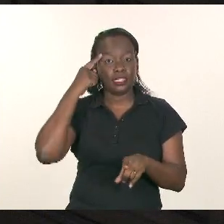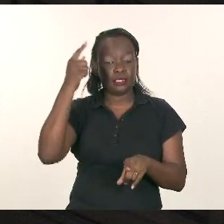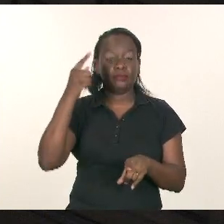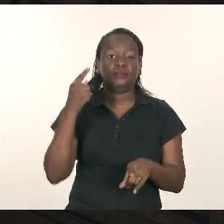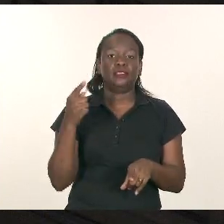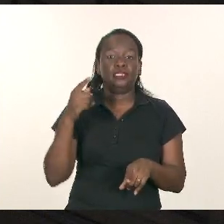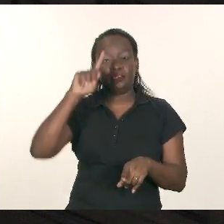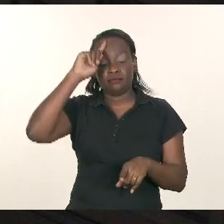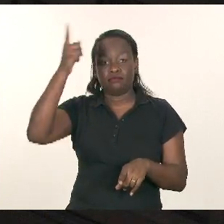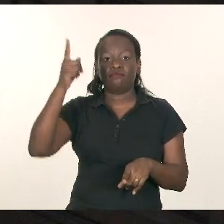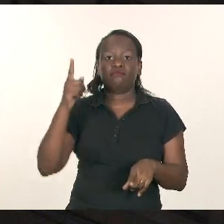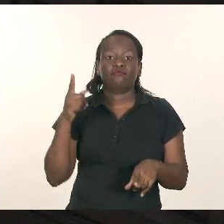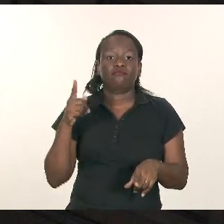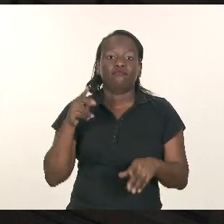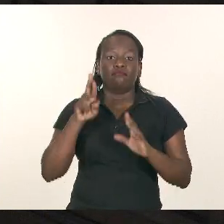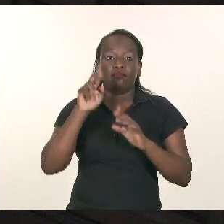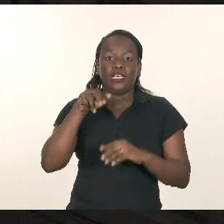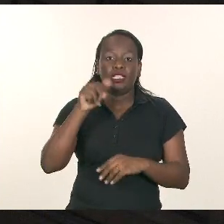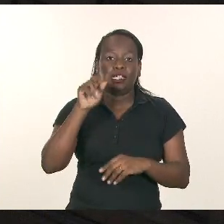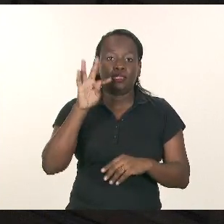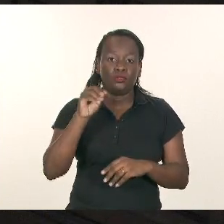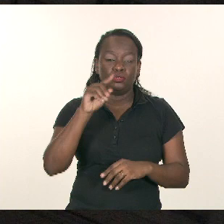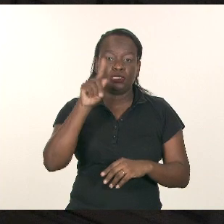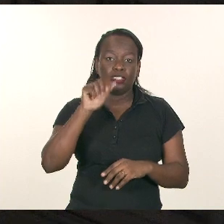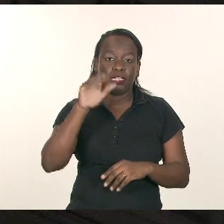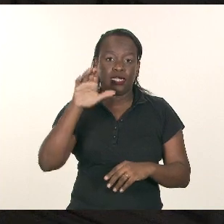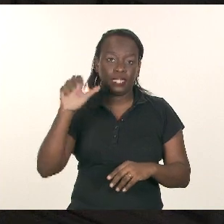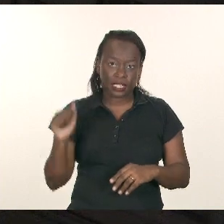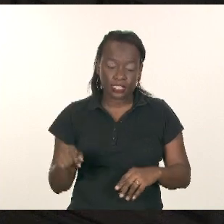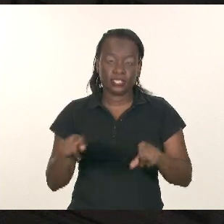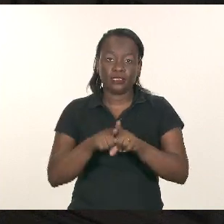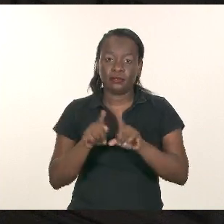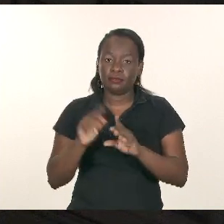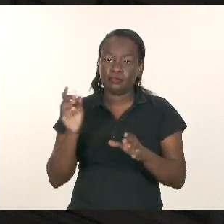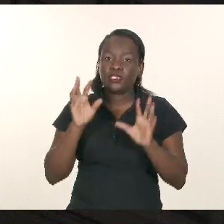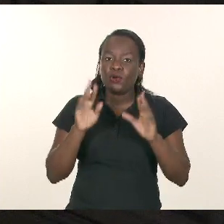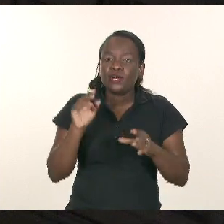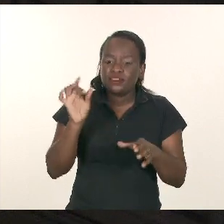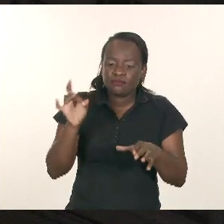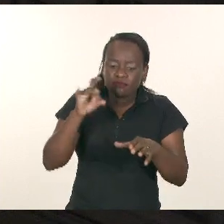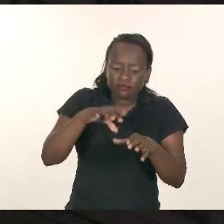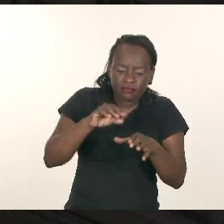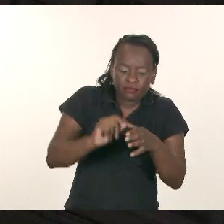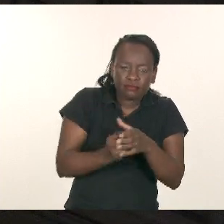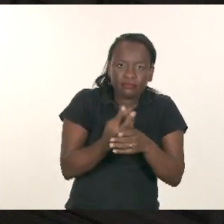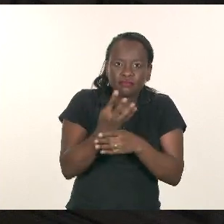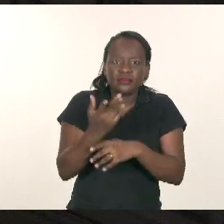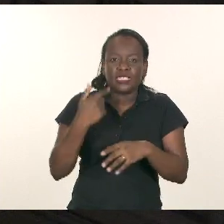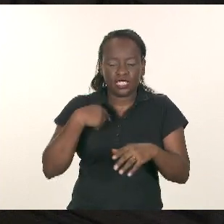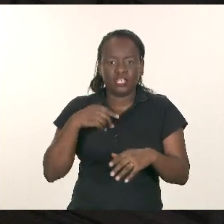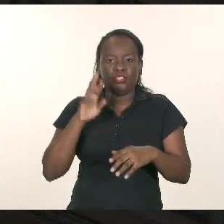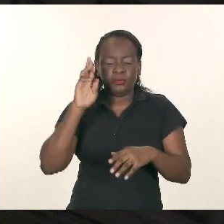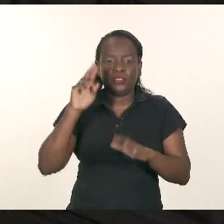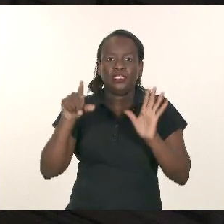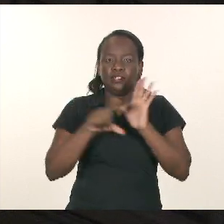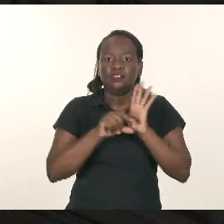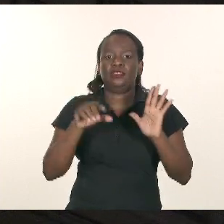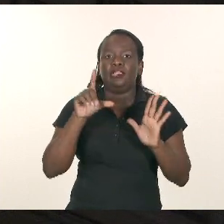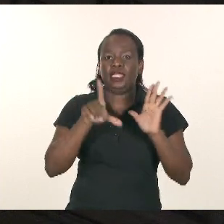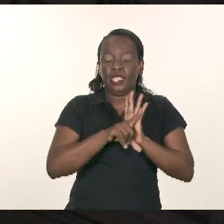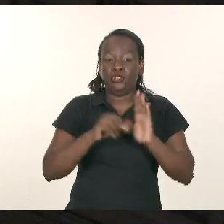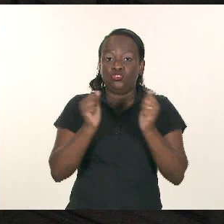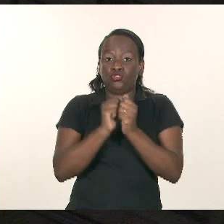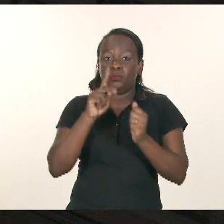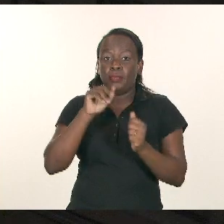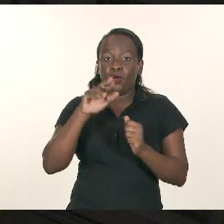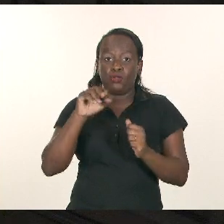ressaltando a iniciativa do Renato Zaca e plantando aqui essa semente, né? Eu sou autor da lei, junto com Paulo Ramos, que definiu